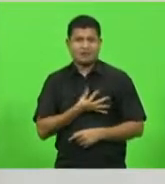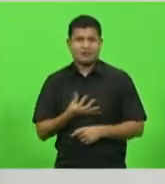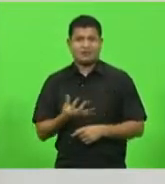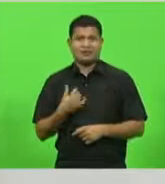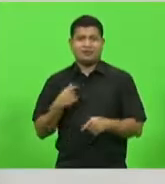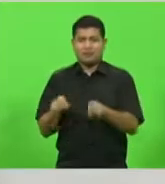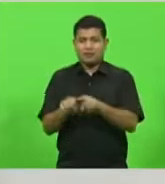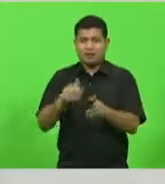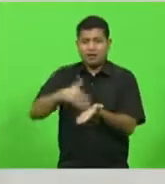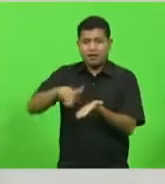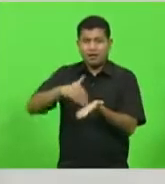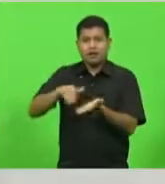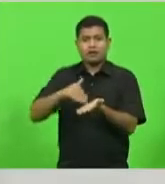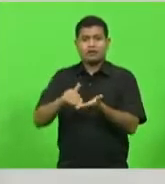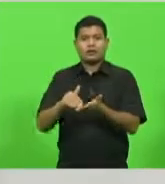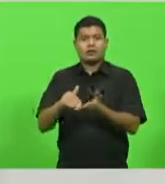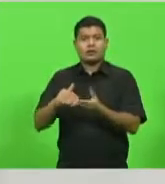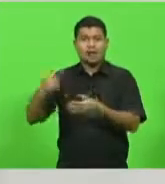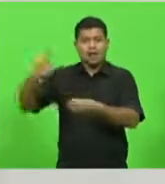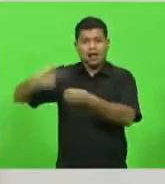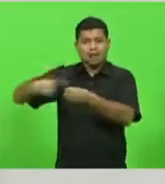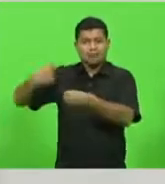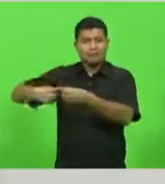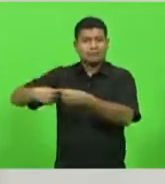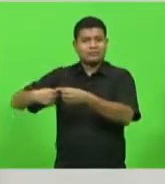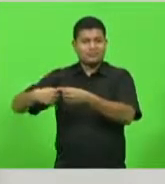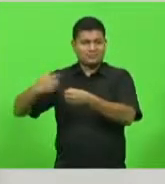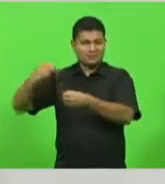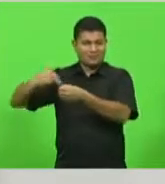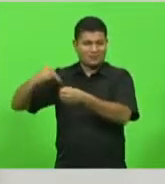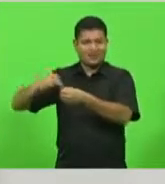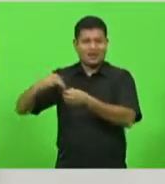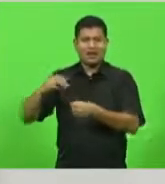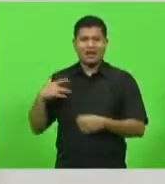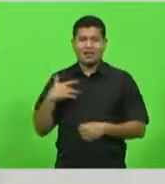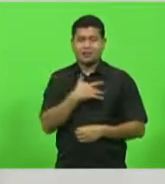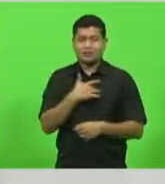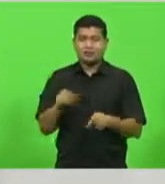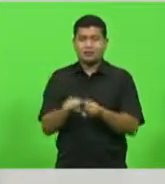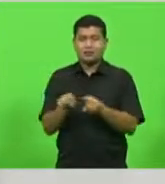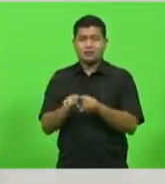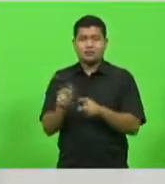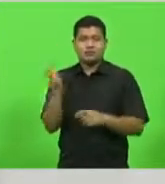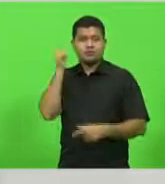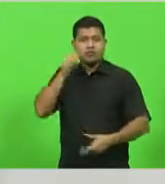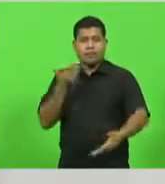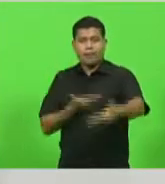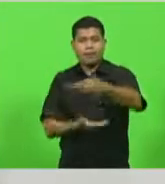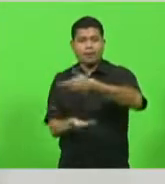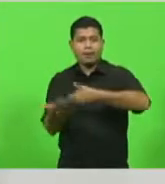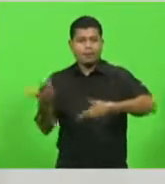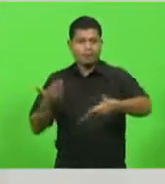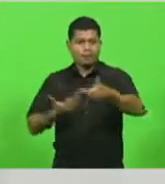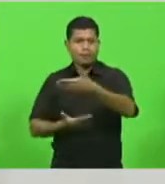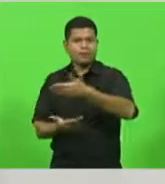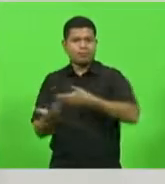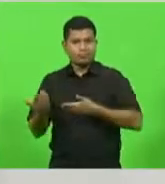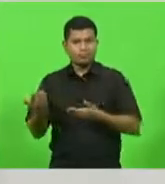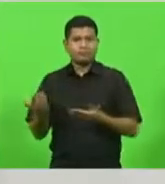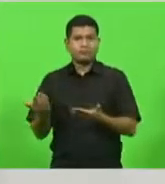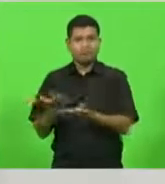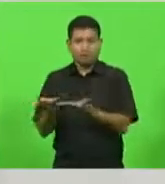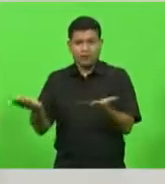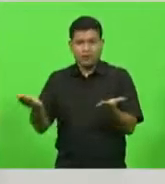secretarias municipais de saúde. Conhecimentos foram compartilhados e construídos a muitas mãos.